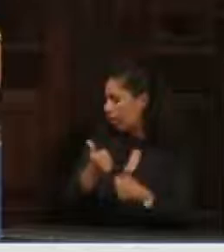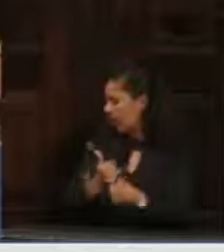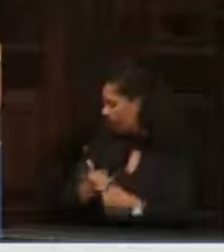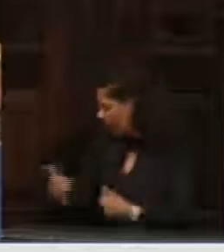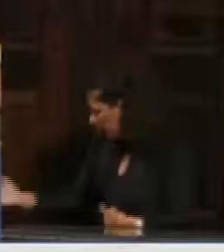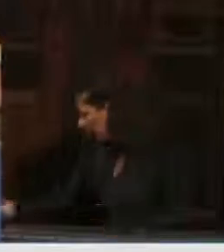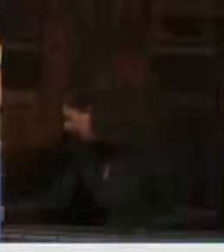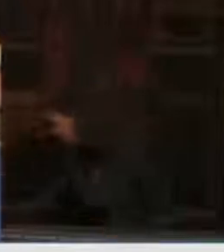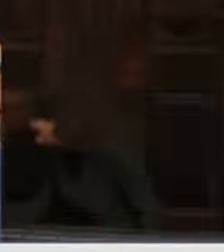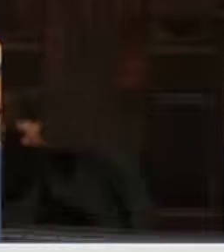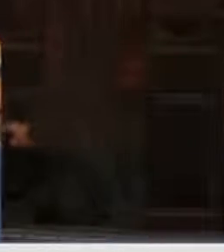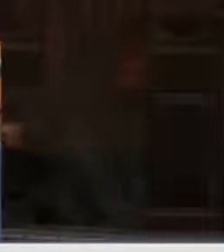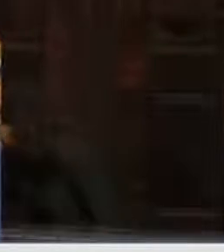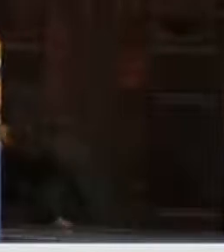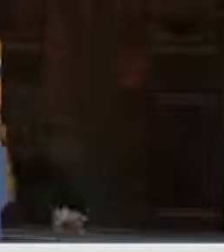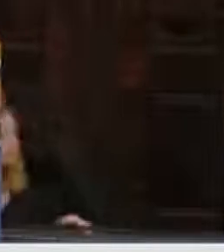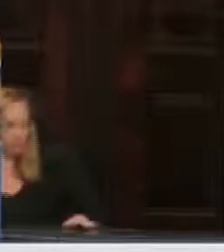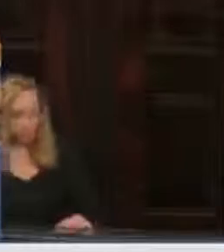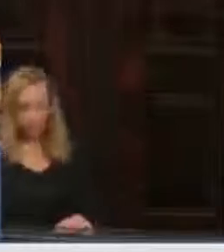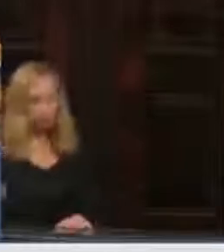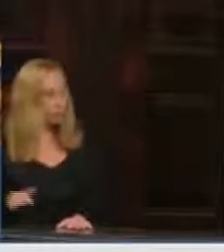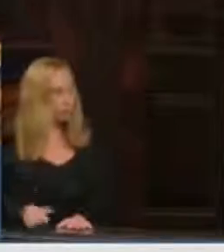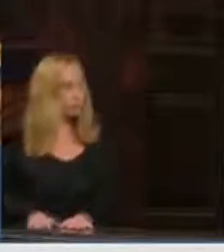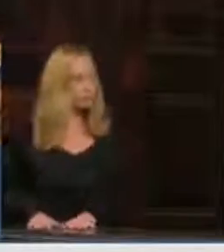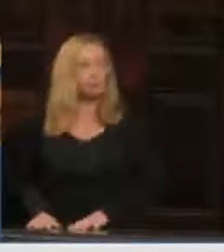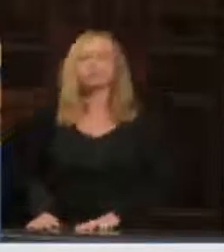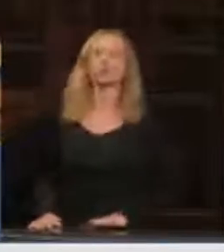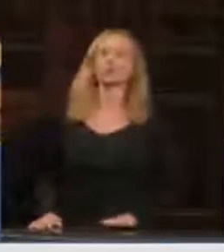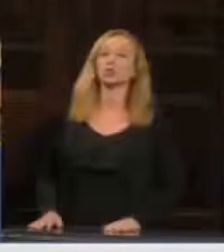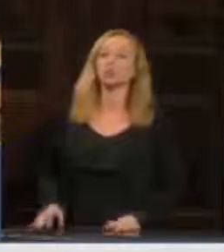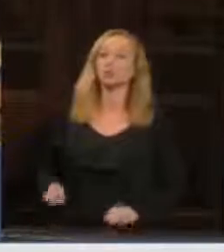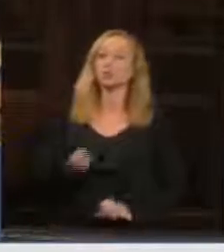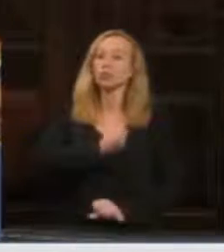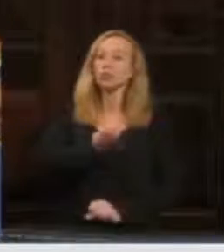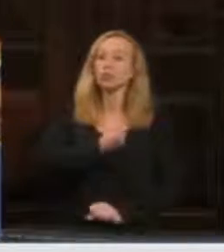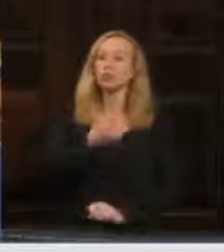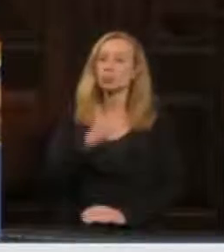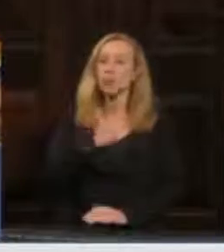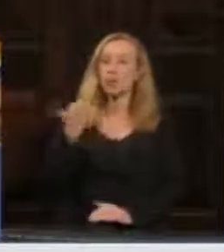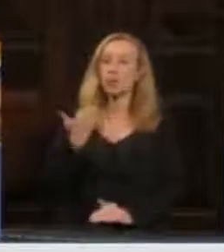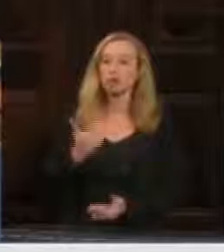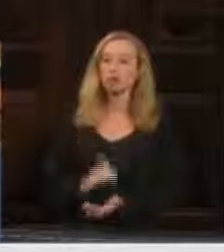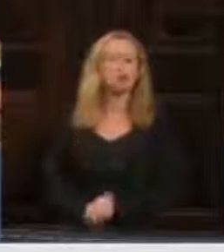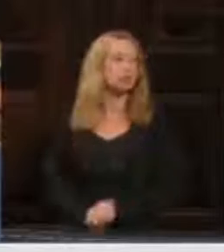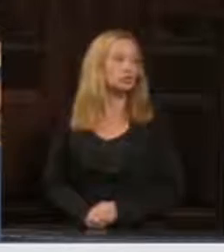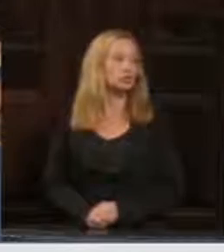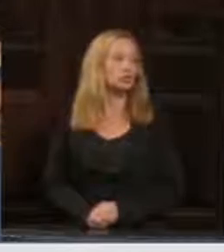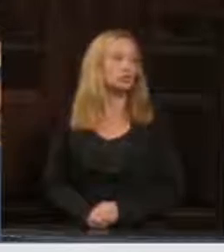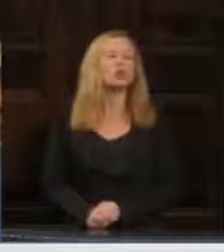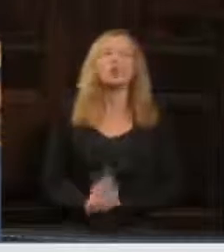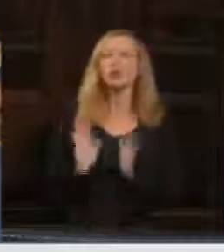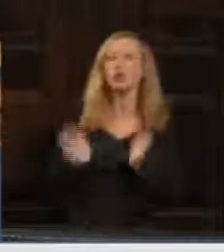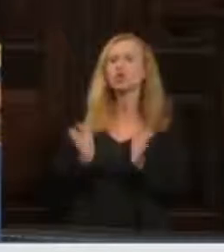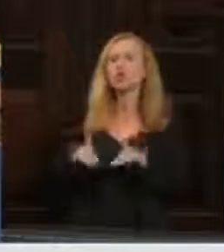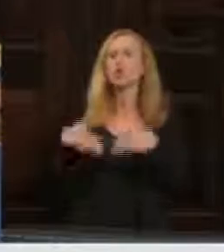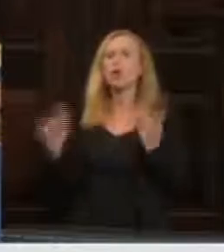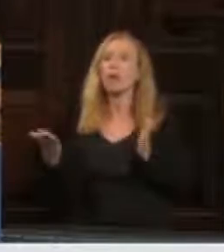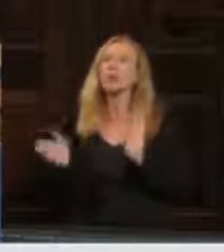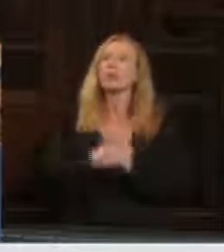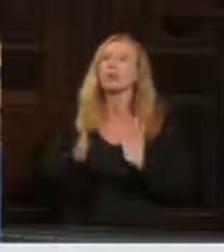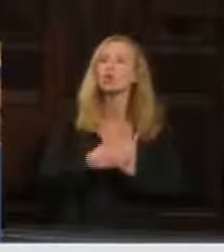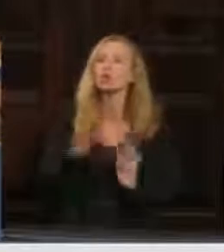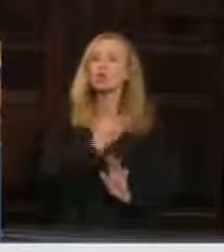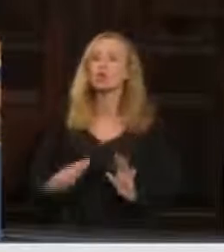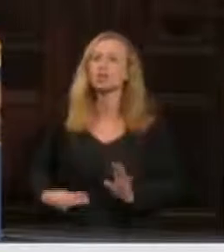superar o número de homicídios. E qual é, hoje, a proposta do